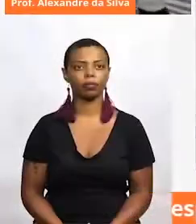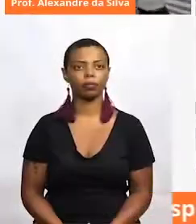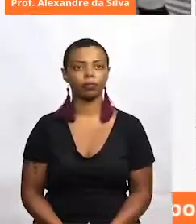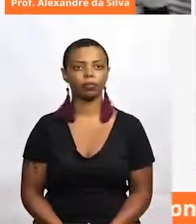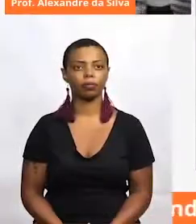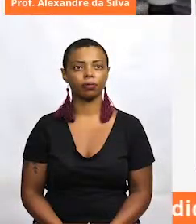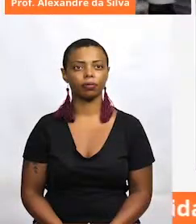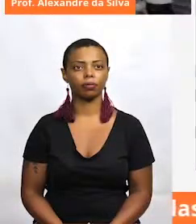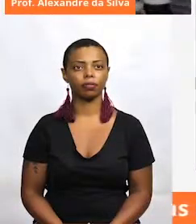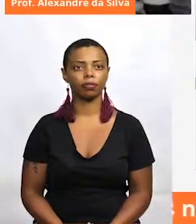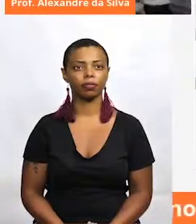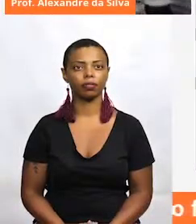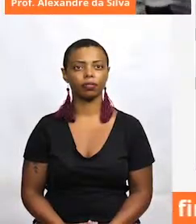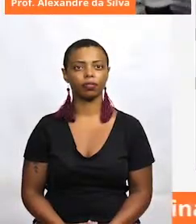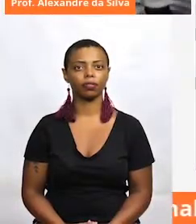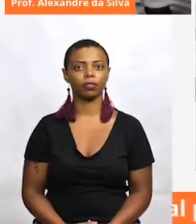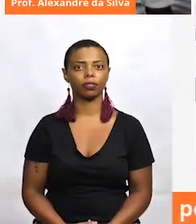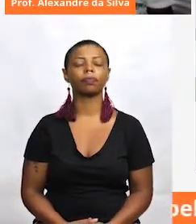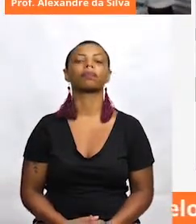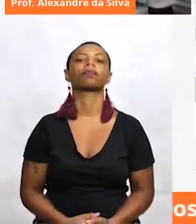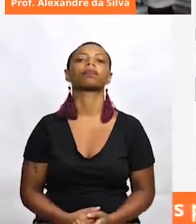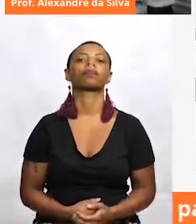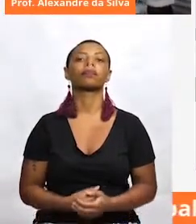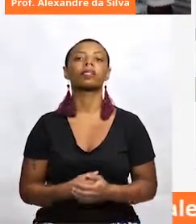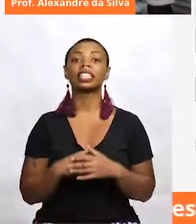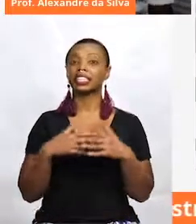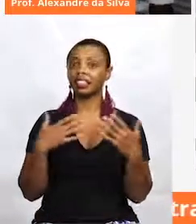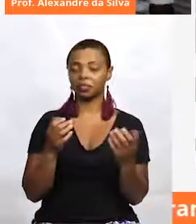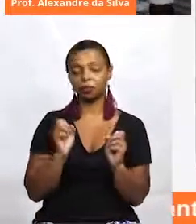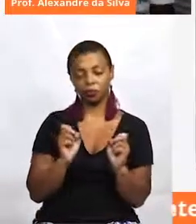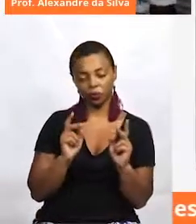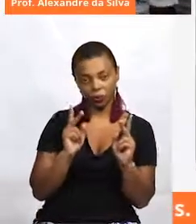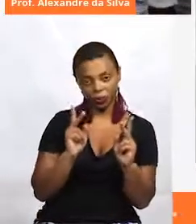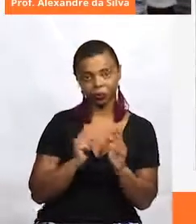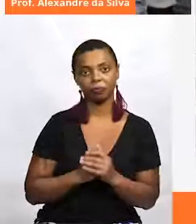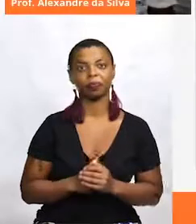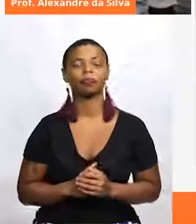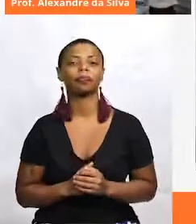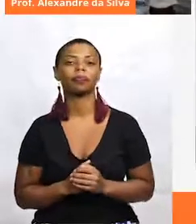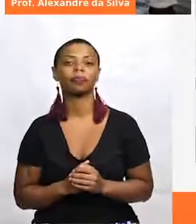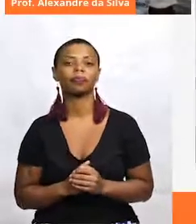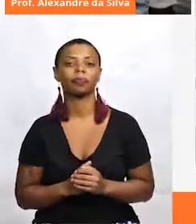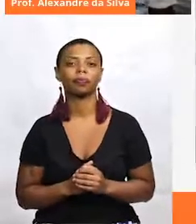Tudo certo? Tá, então tá bom.